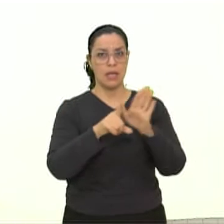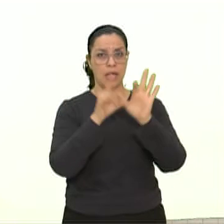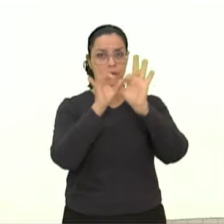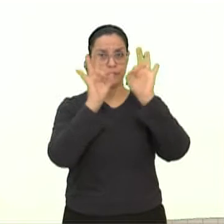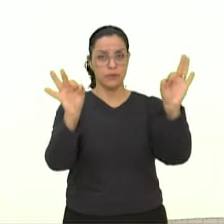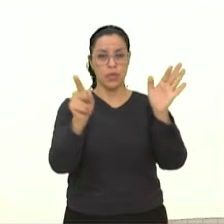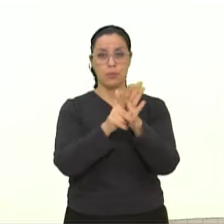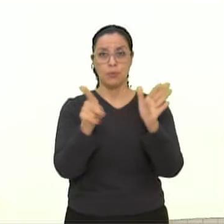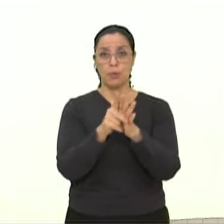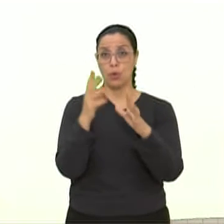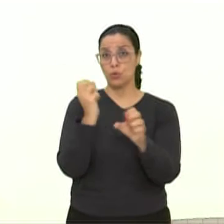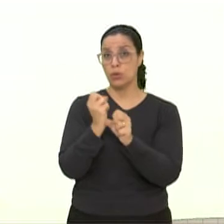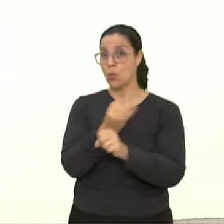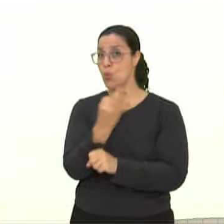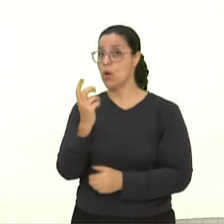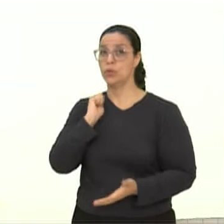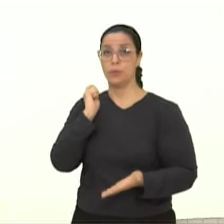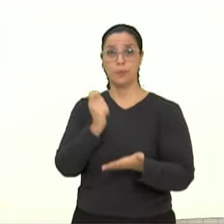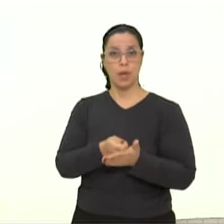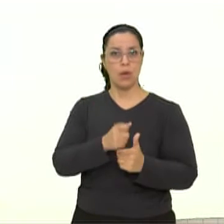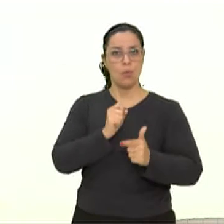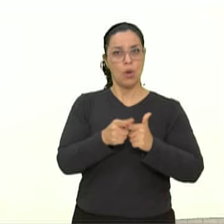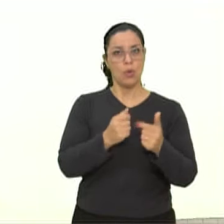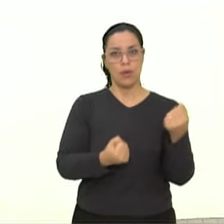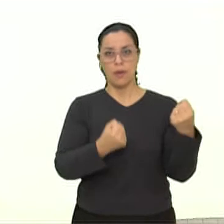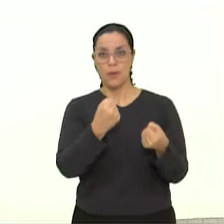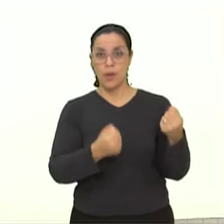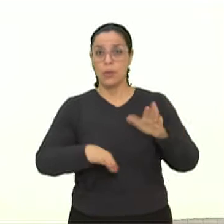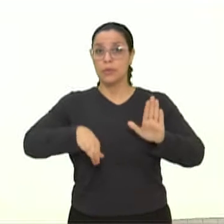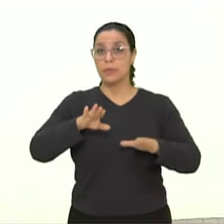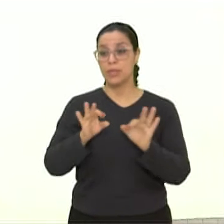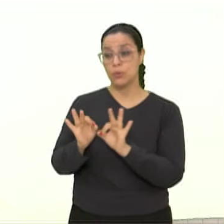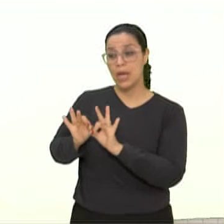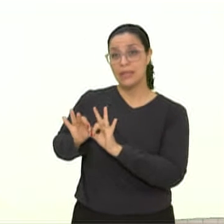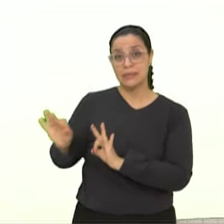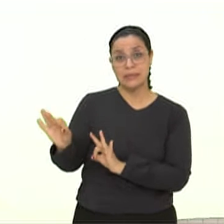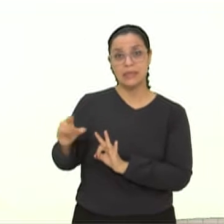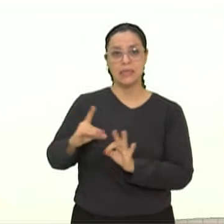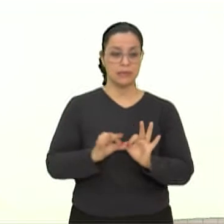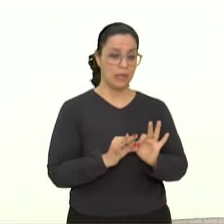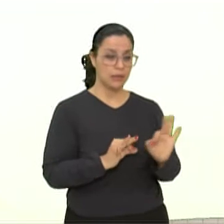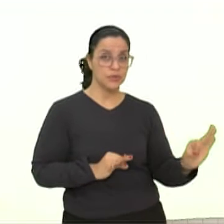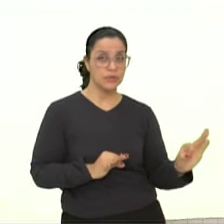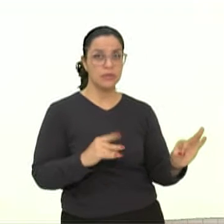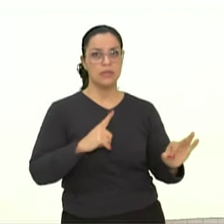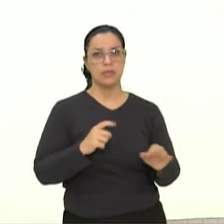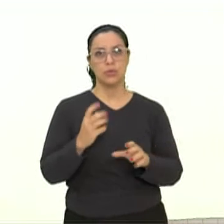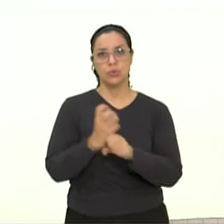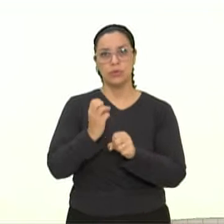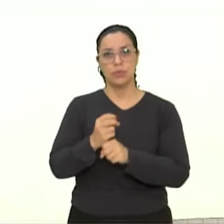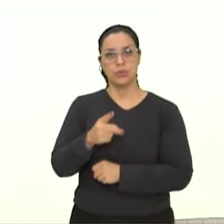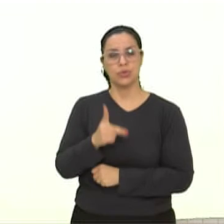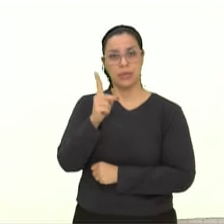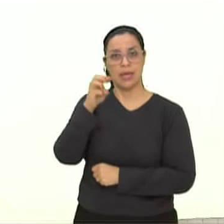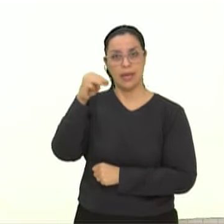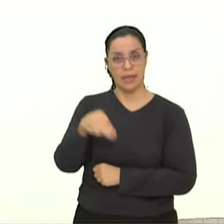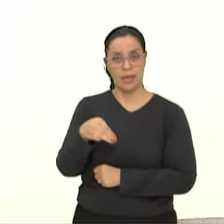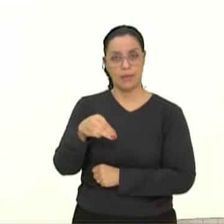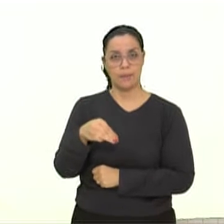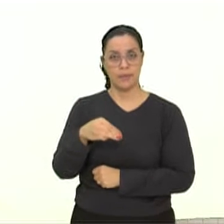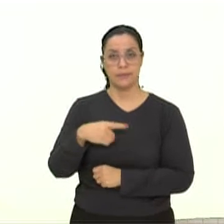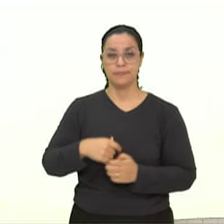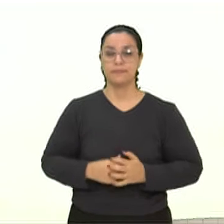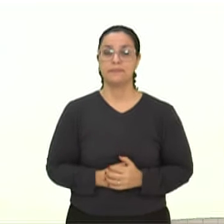que representa o valor pago pelo aluguel do carro em função de uma distância D percorrida em quilômetros de